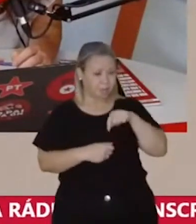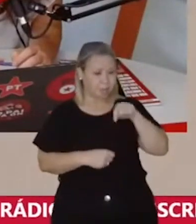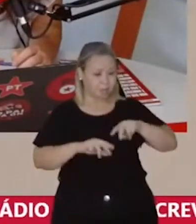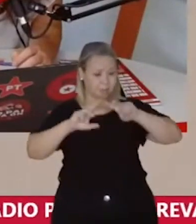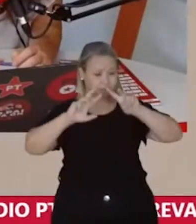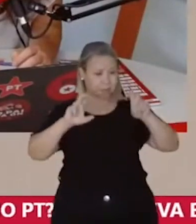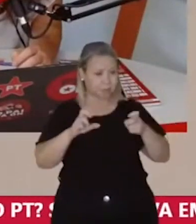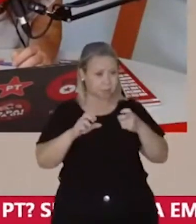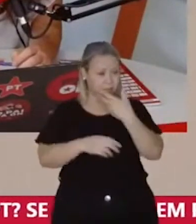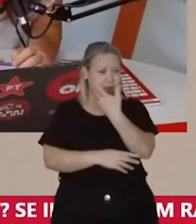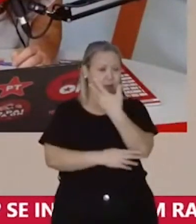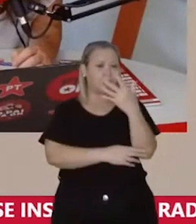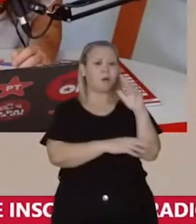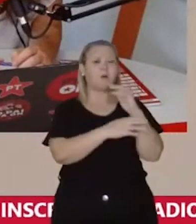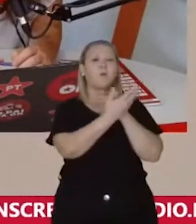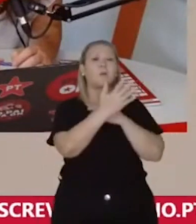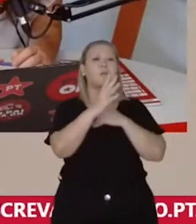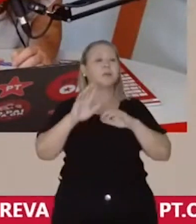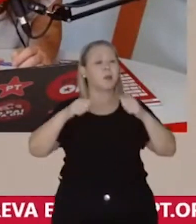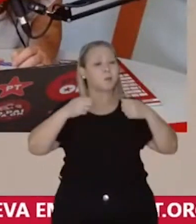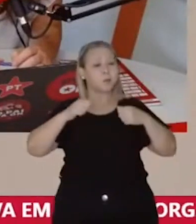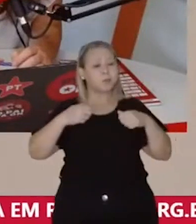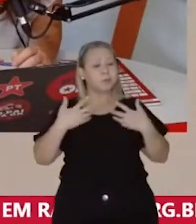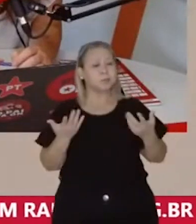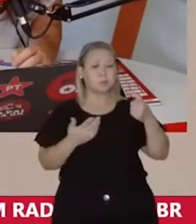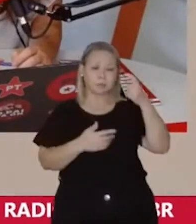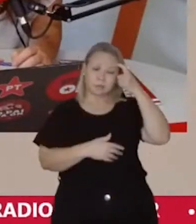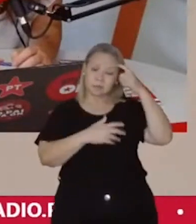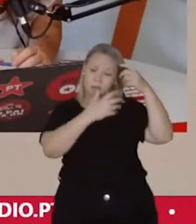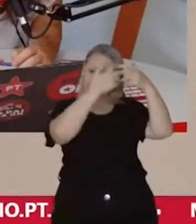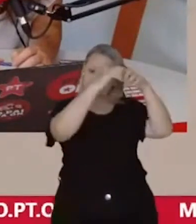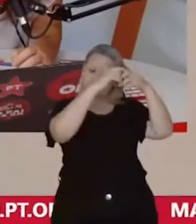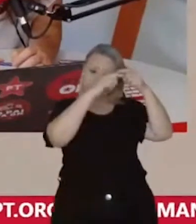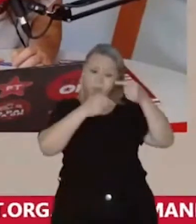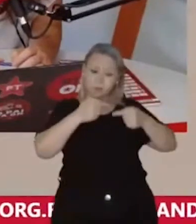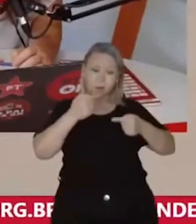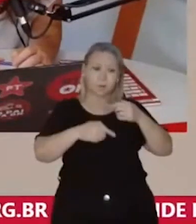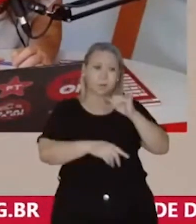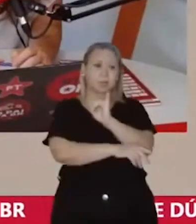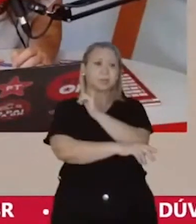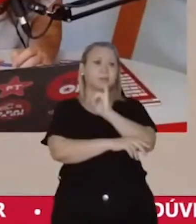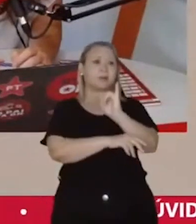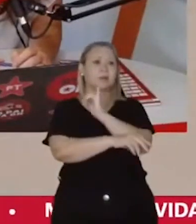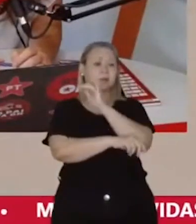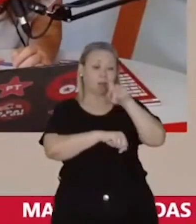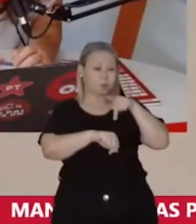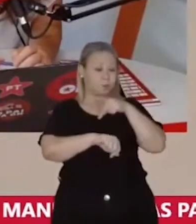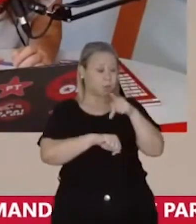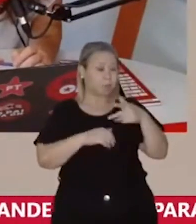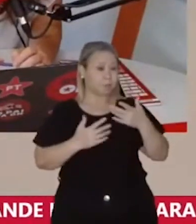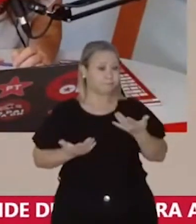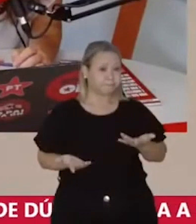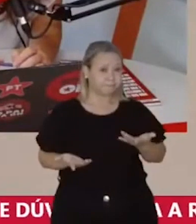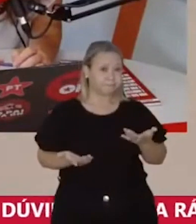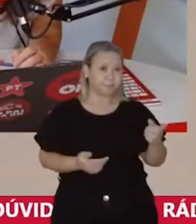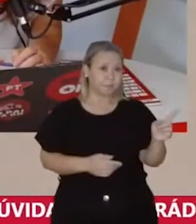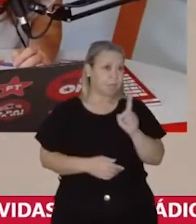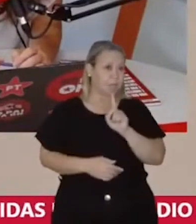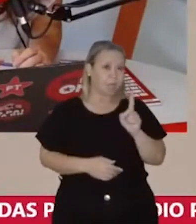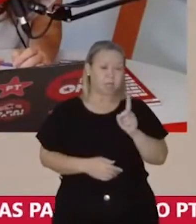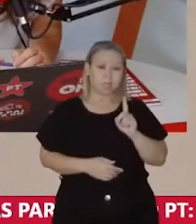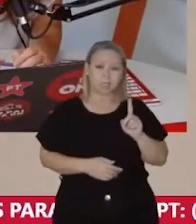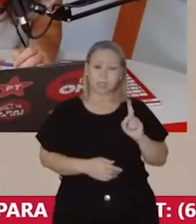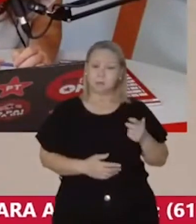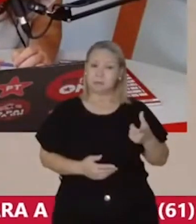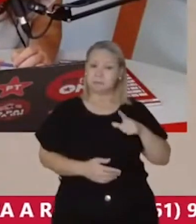questão ambiental vai ter que ser pensada como uma política estratégica do país. Não vai haver,